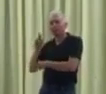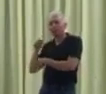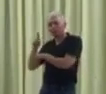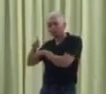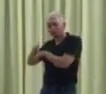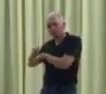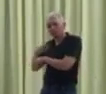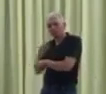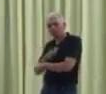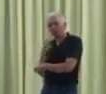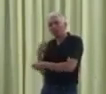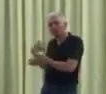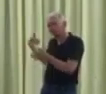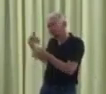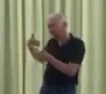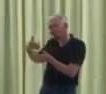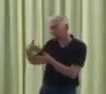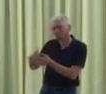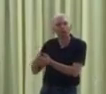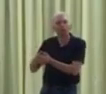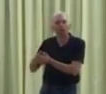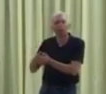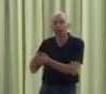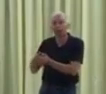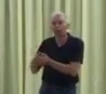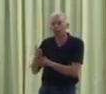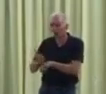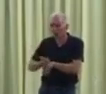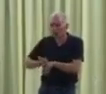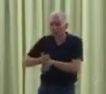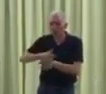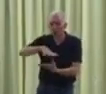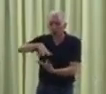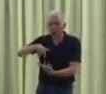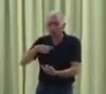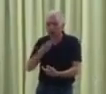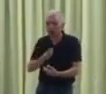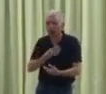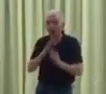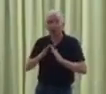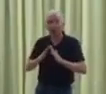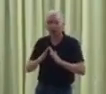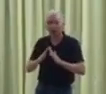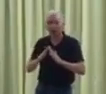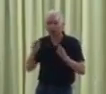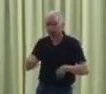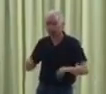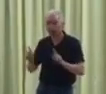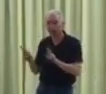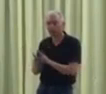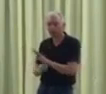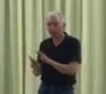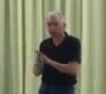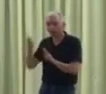todos nós. O melhoramento da habitação guarda relação com o do